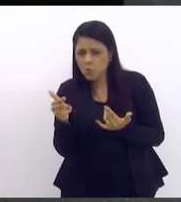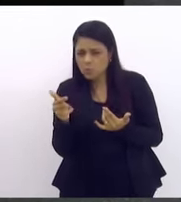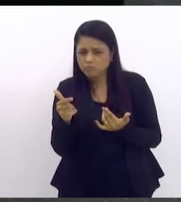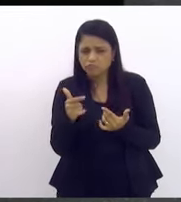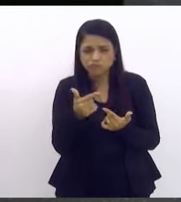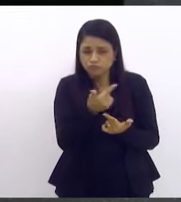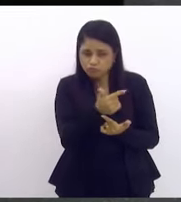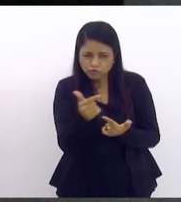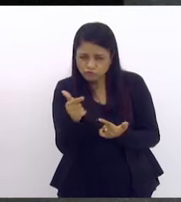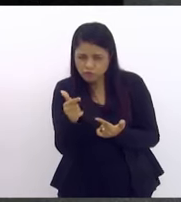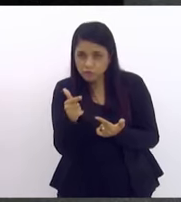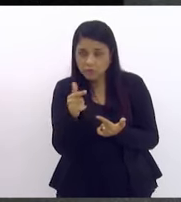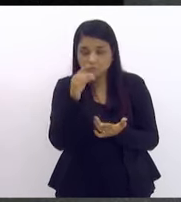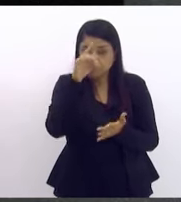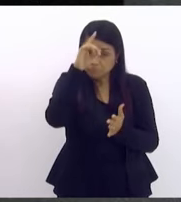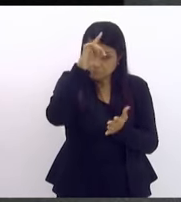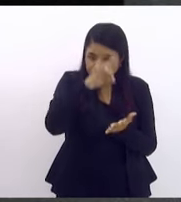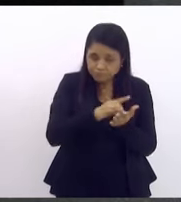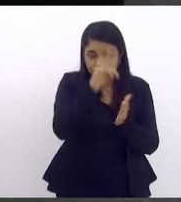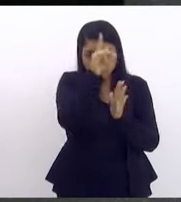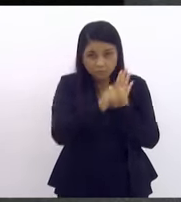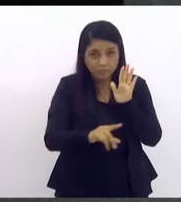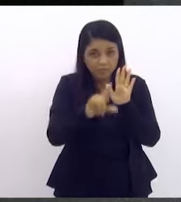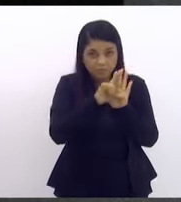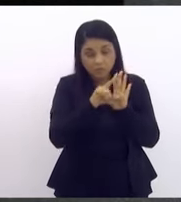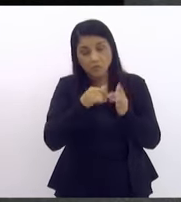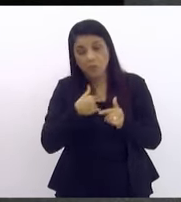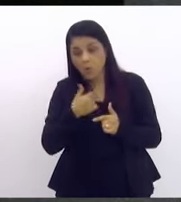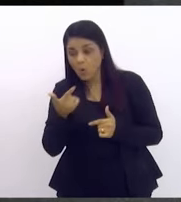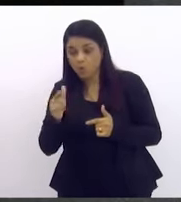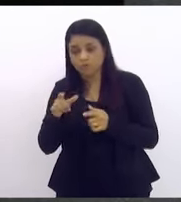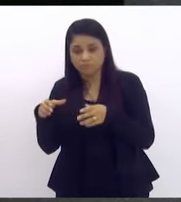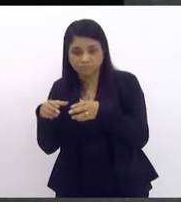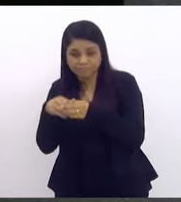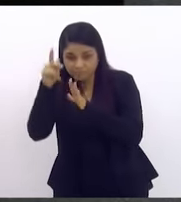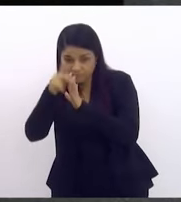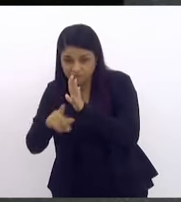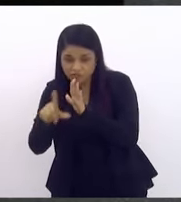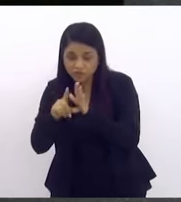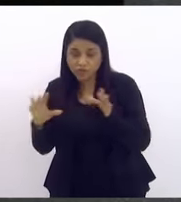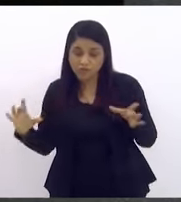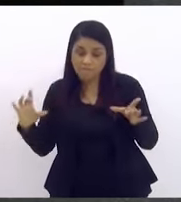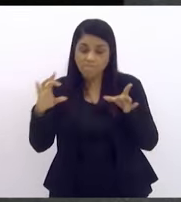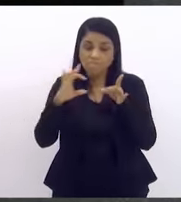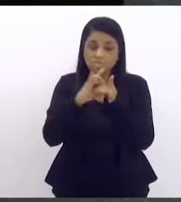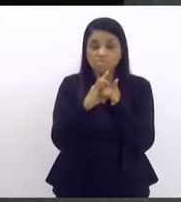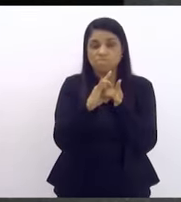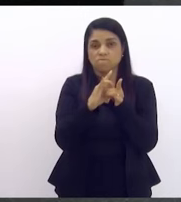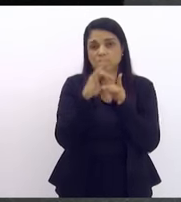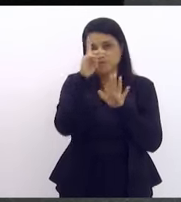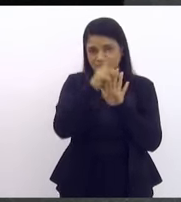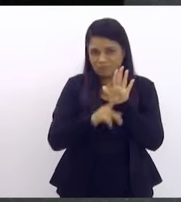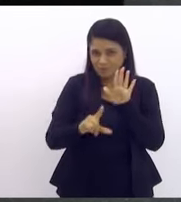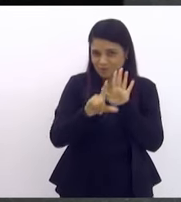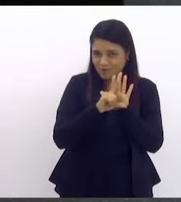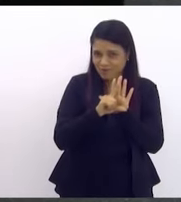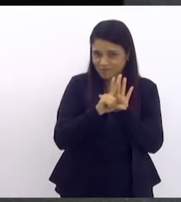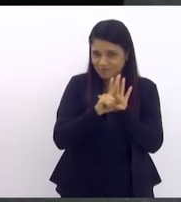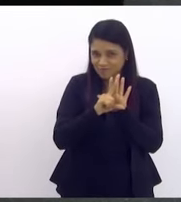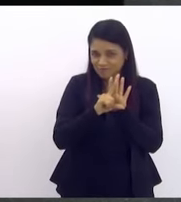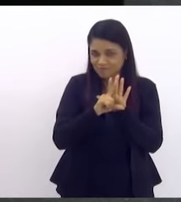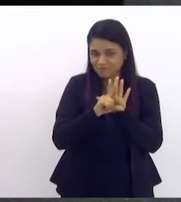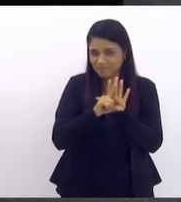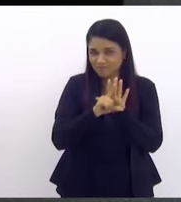no projeto original da Franciane, outras eu tinha mais. Então, o que, que nós fizemos? Nós fundimos os dois